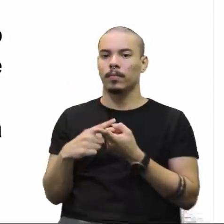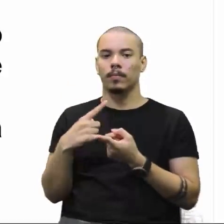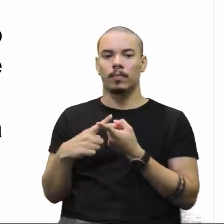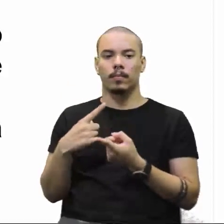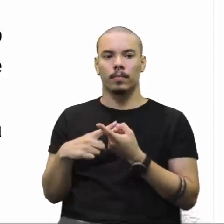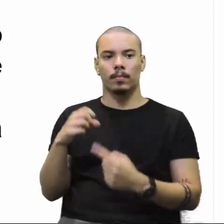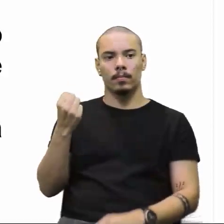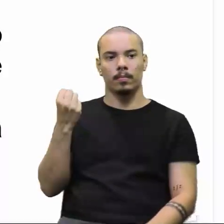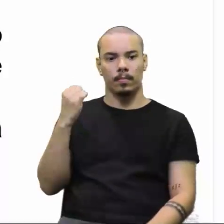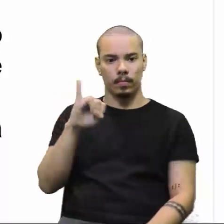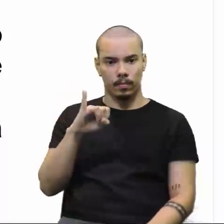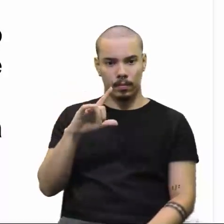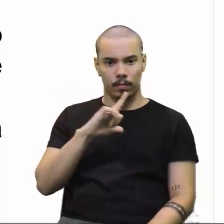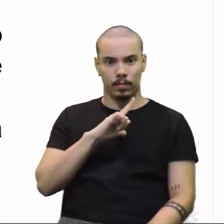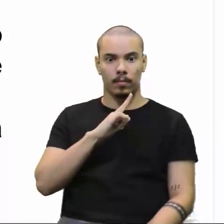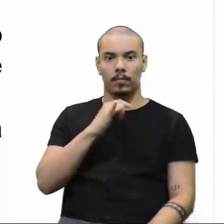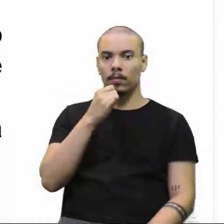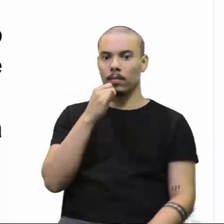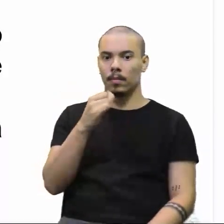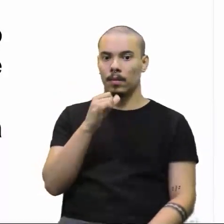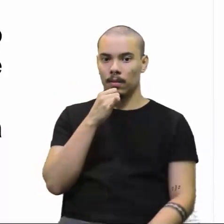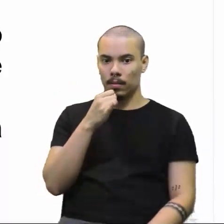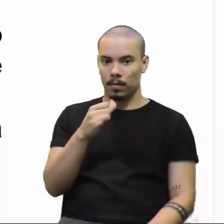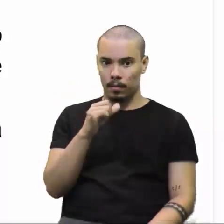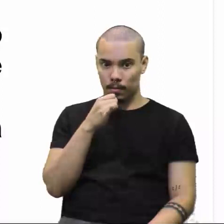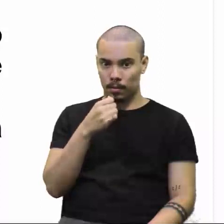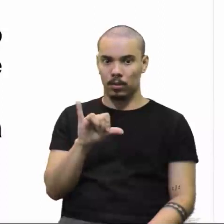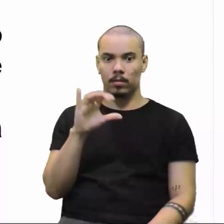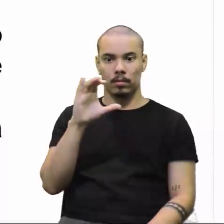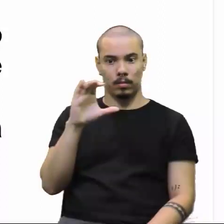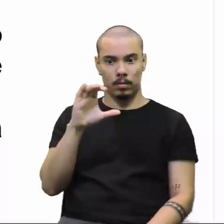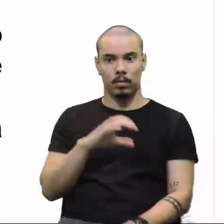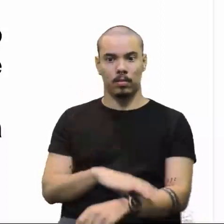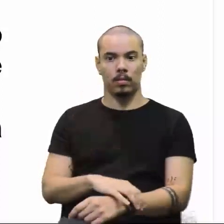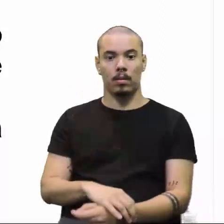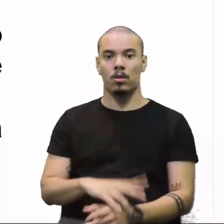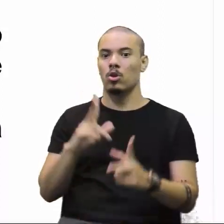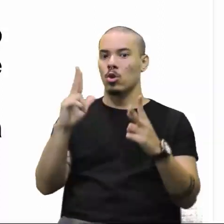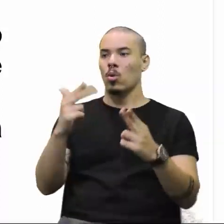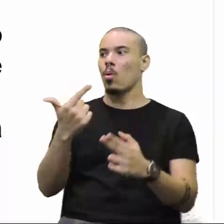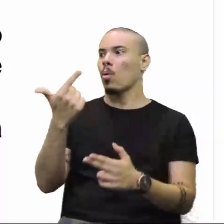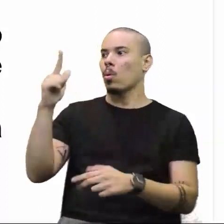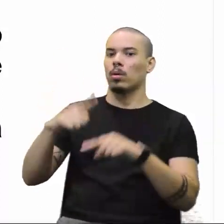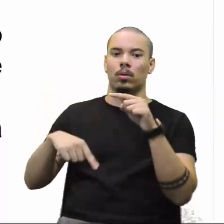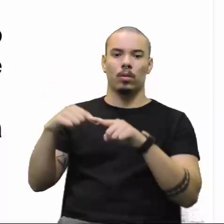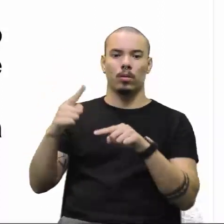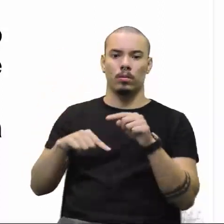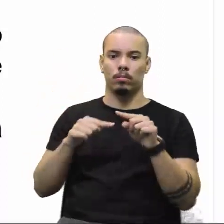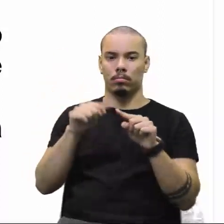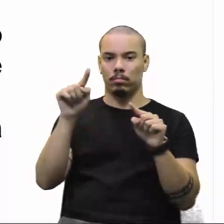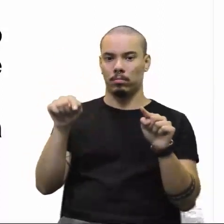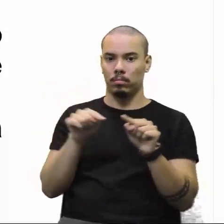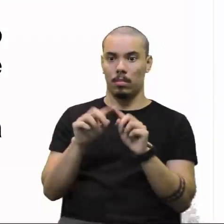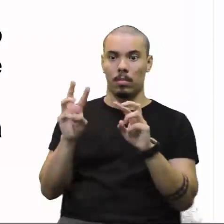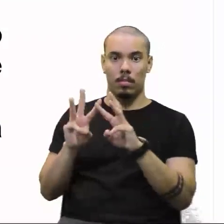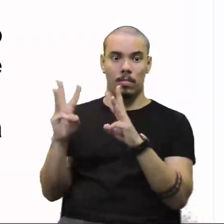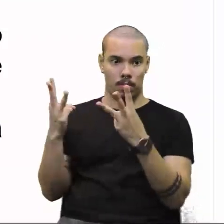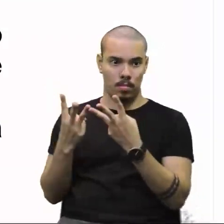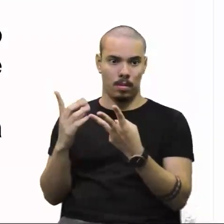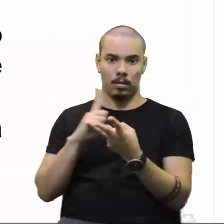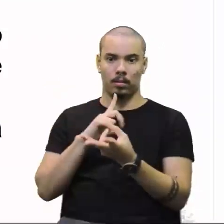É se eu tivesse energia cinética igual a alguma coisa sobre a massa. Aí